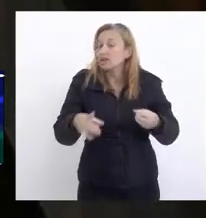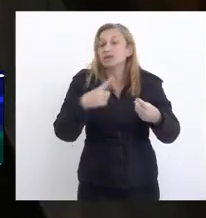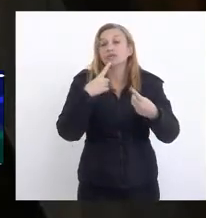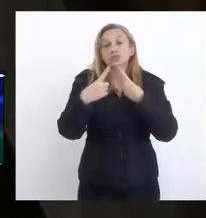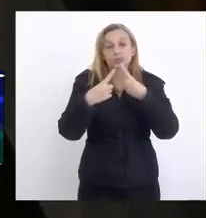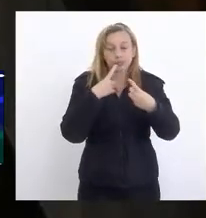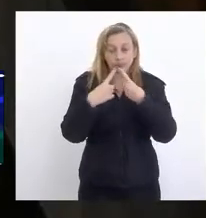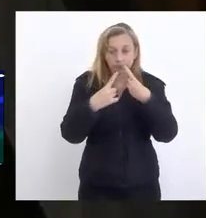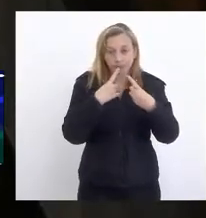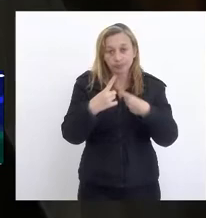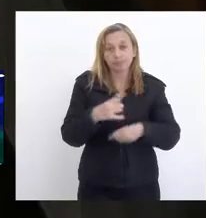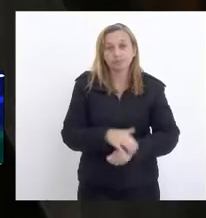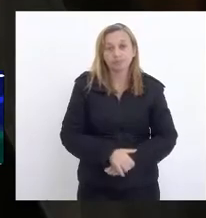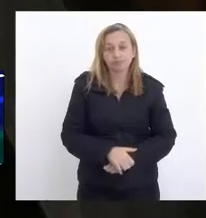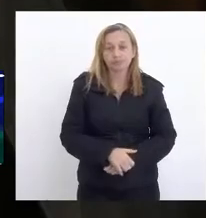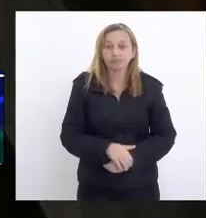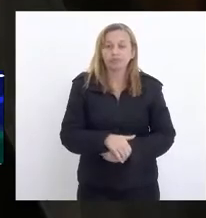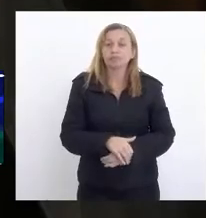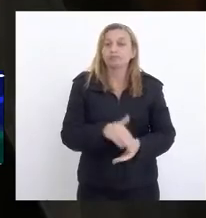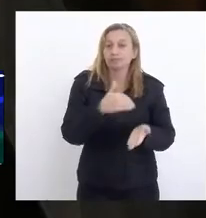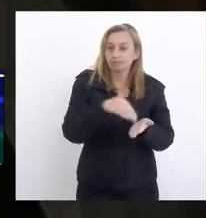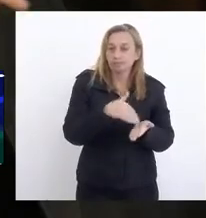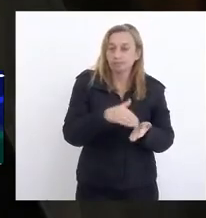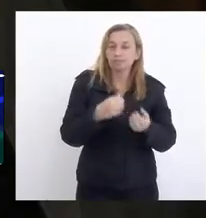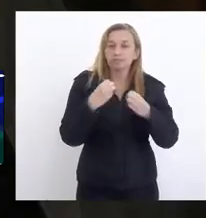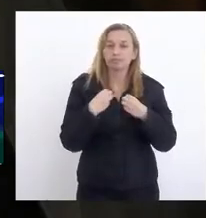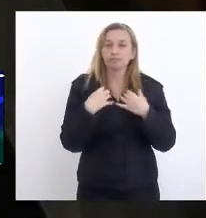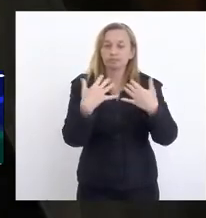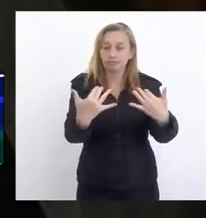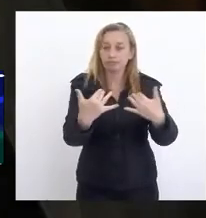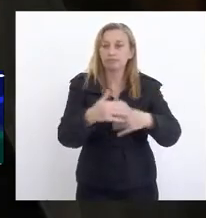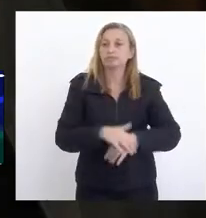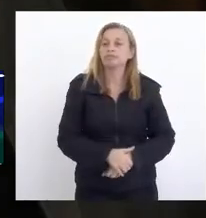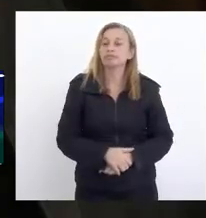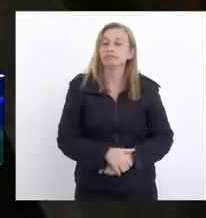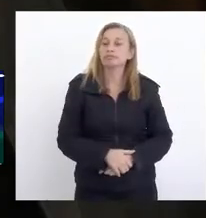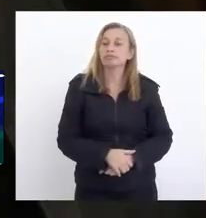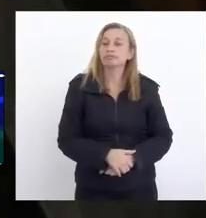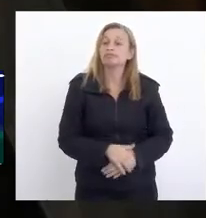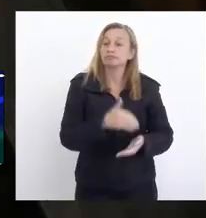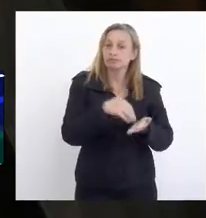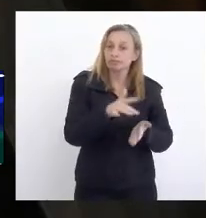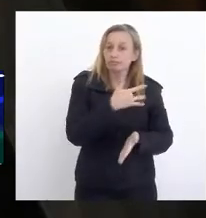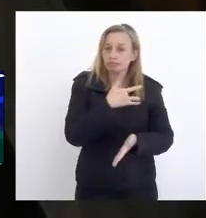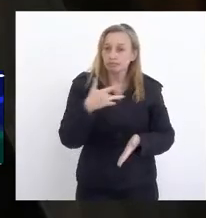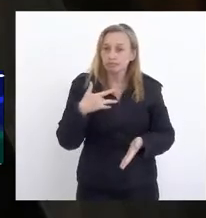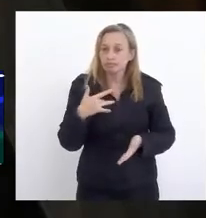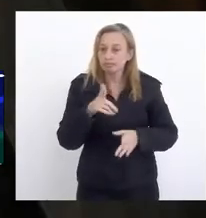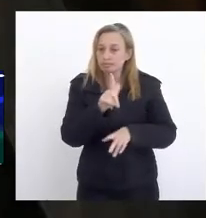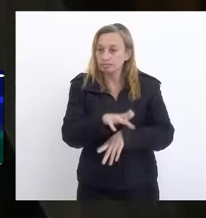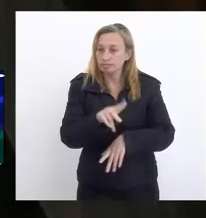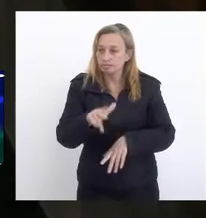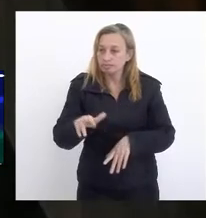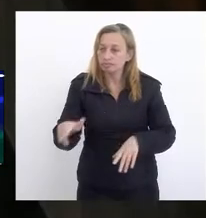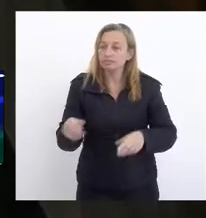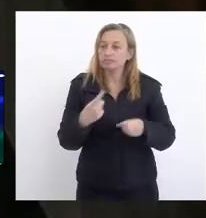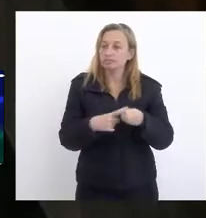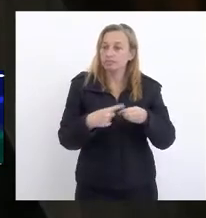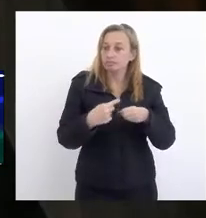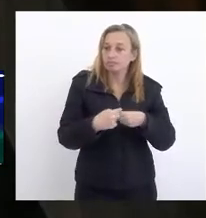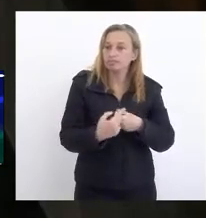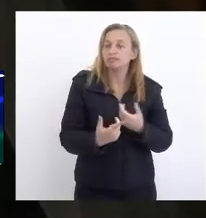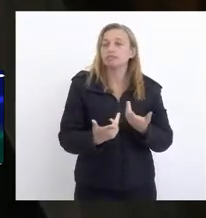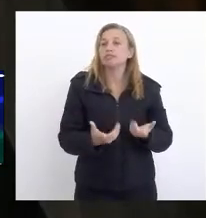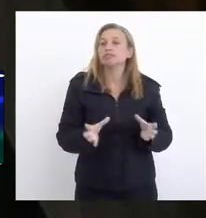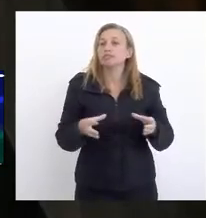discussão para os secretários, a audiência pública, com os secretários de saúde dos mais diversos municípios,